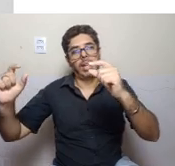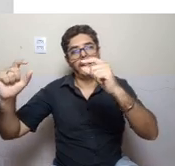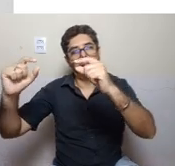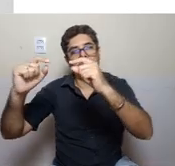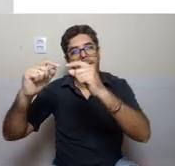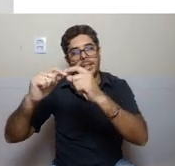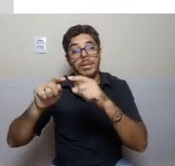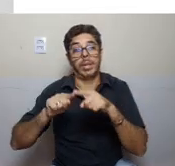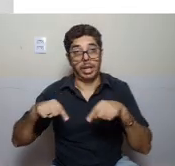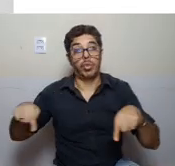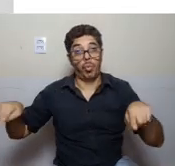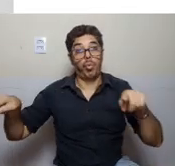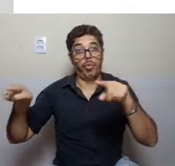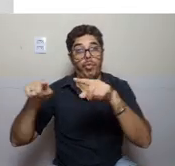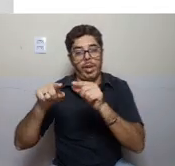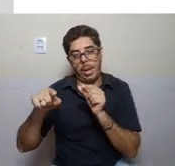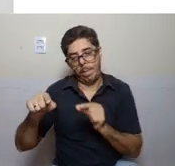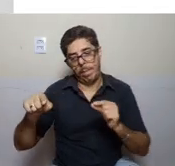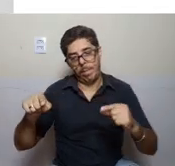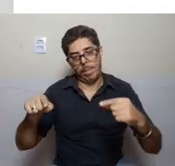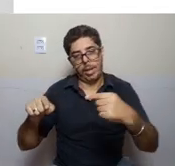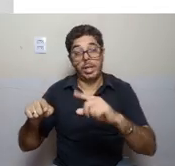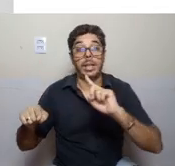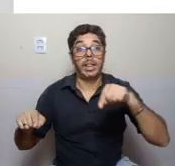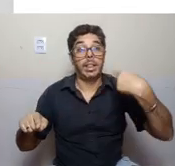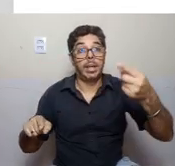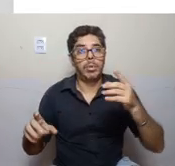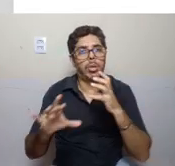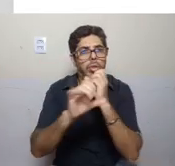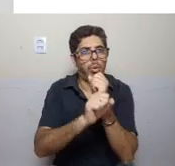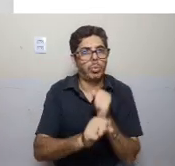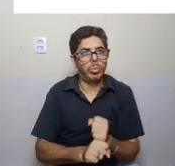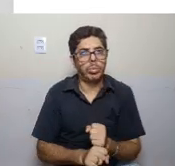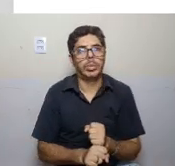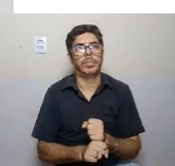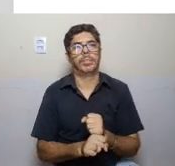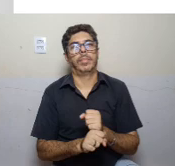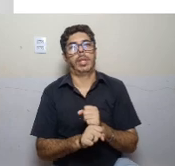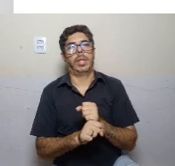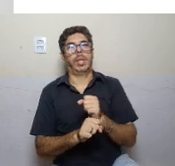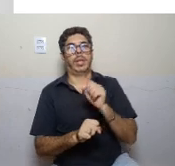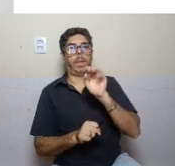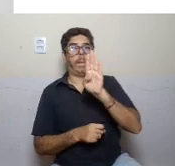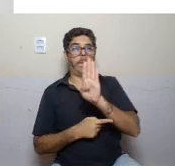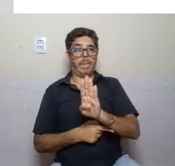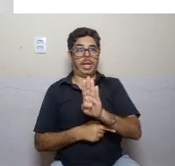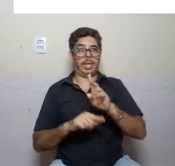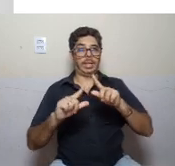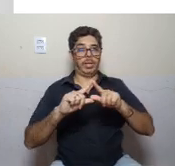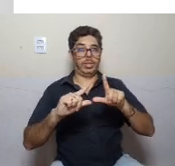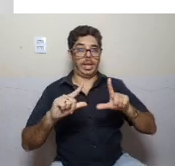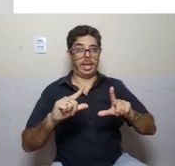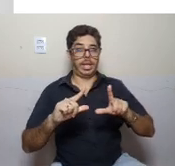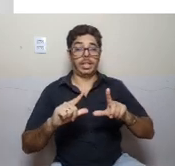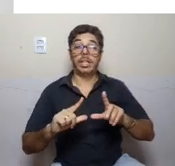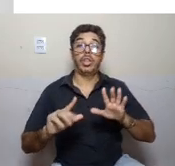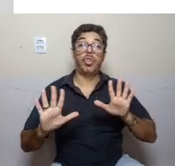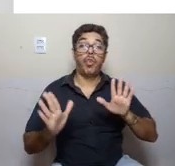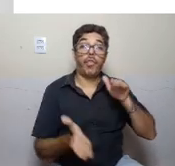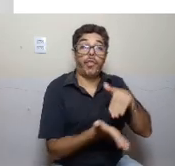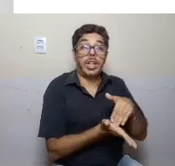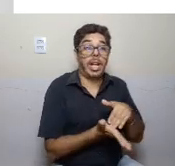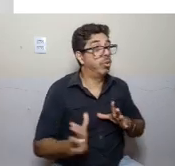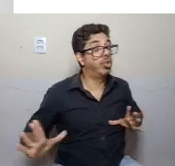a curva amperiana em vários pedacinhos minúsculos, depois calcule o produto B ΔL para cada um deles e,